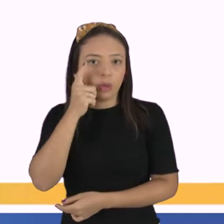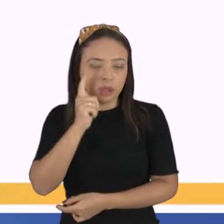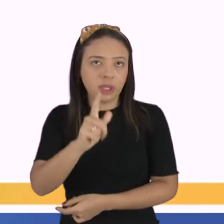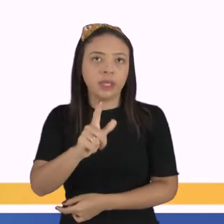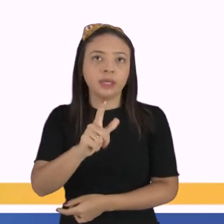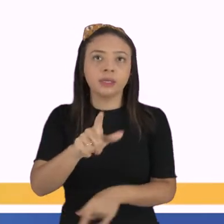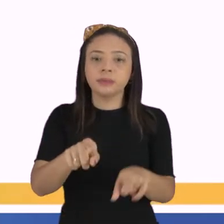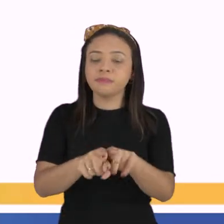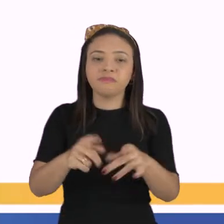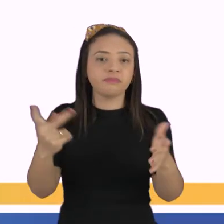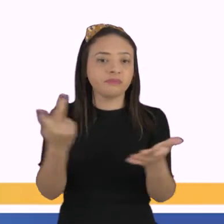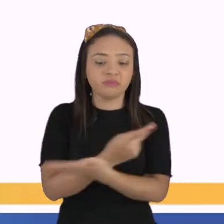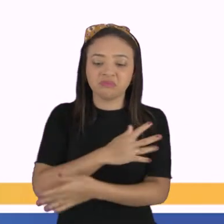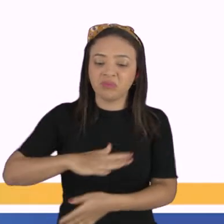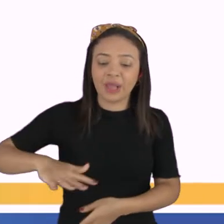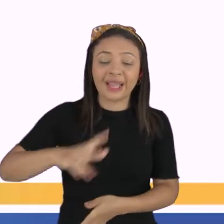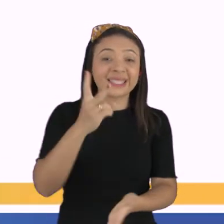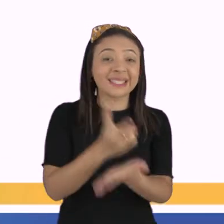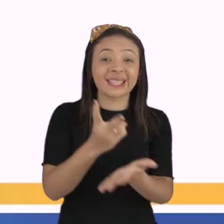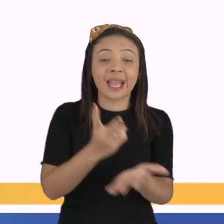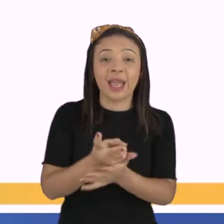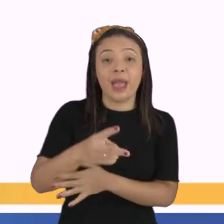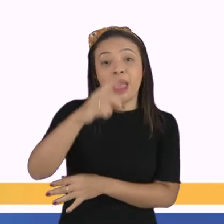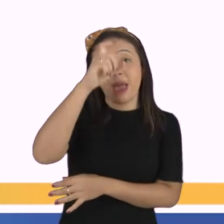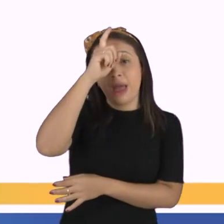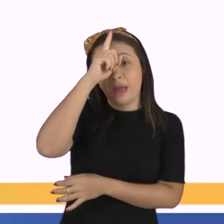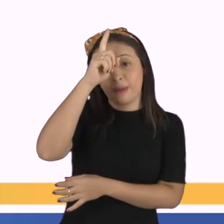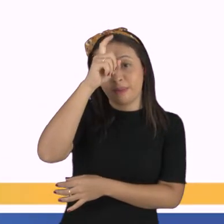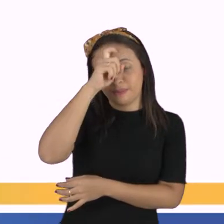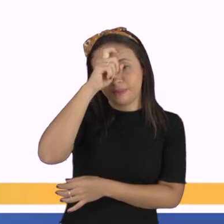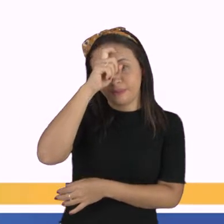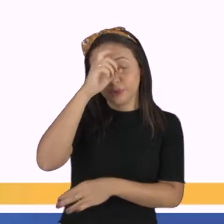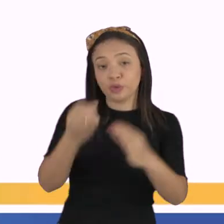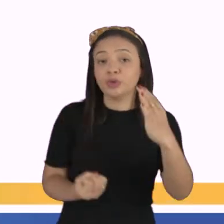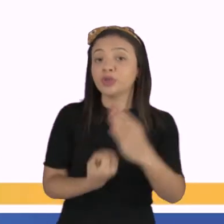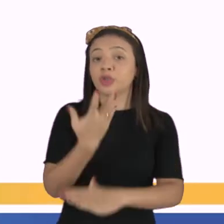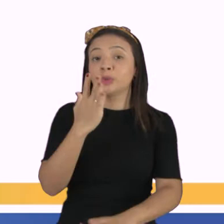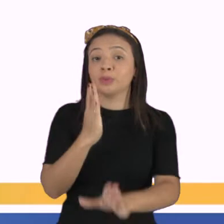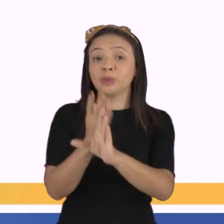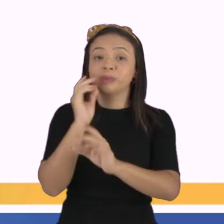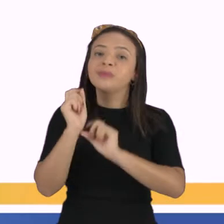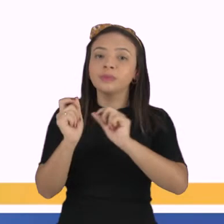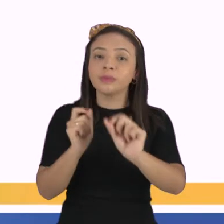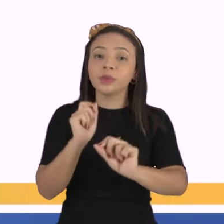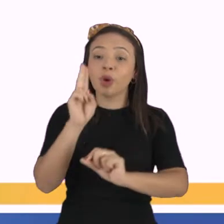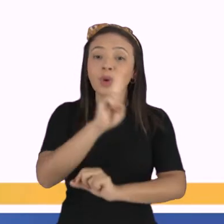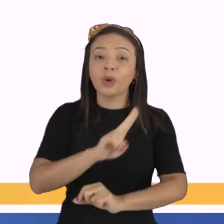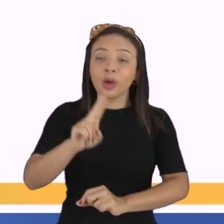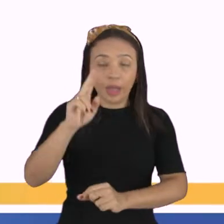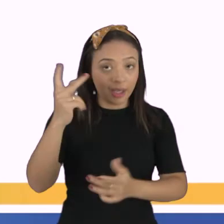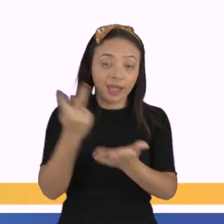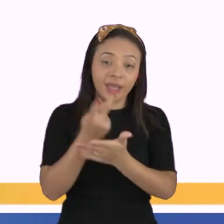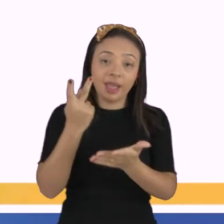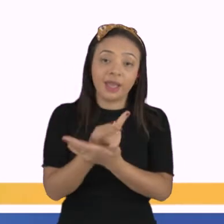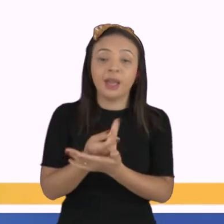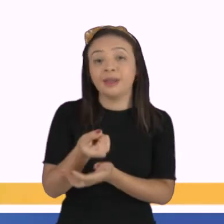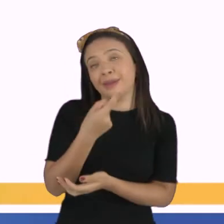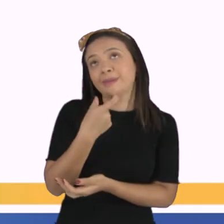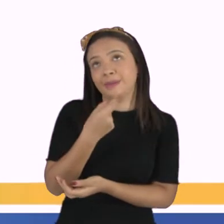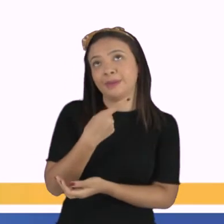super comuns em ambientes hospitalares. Elas surgiram devido ao uso inadequado de antibióticos.